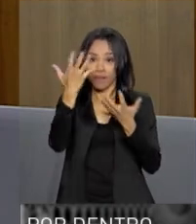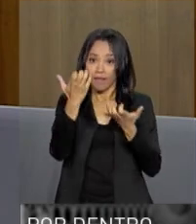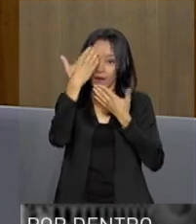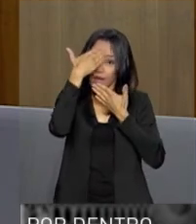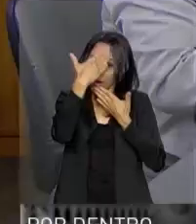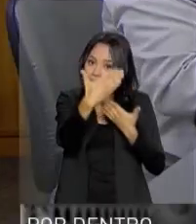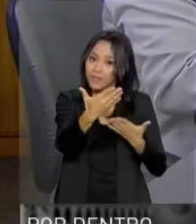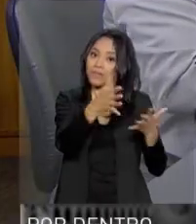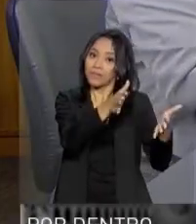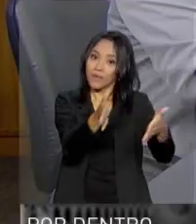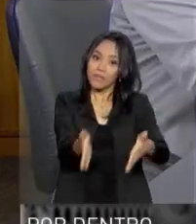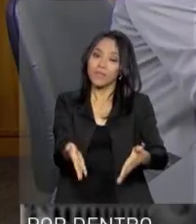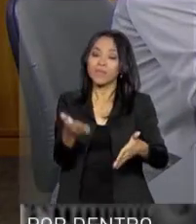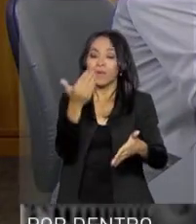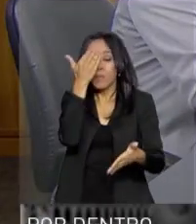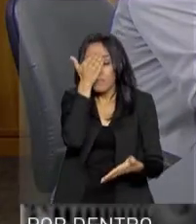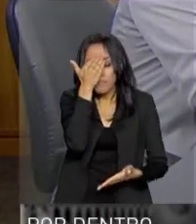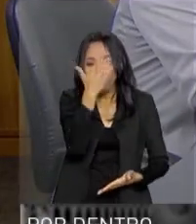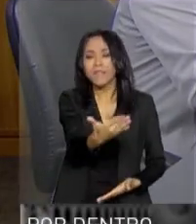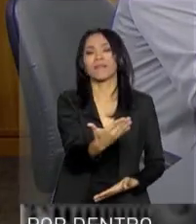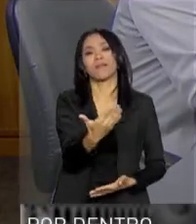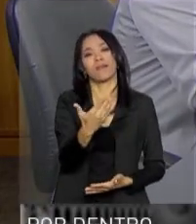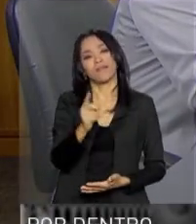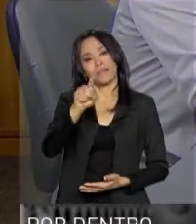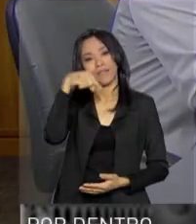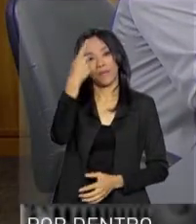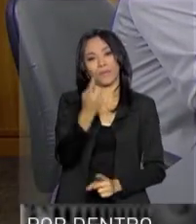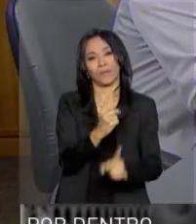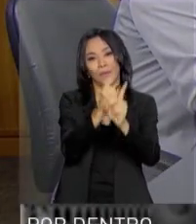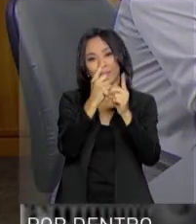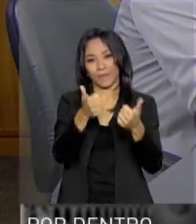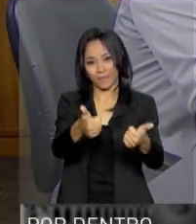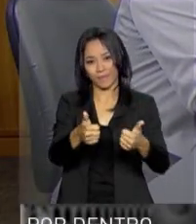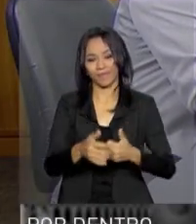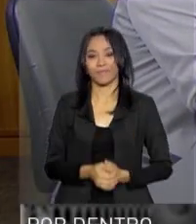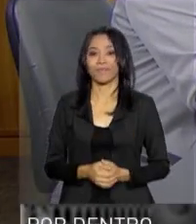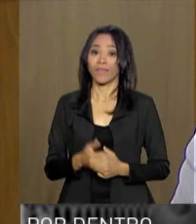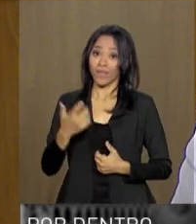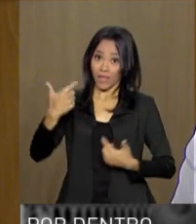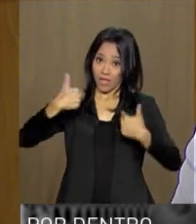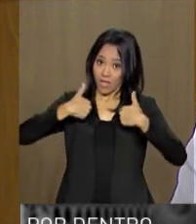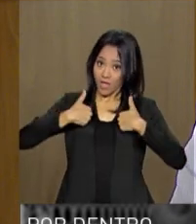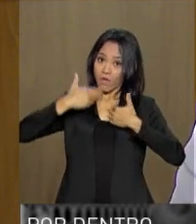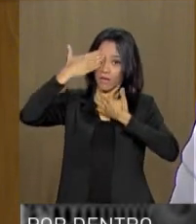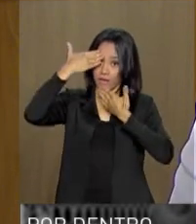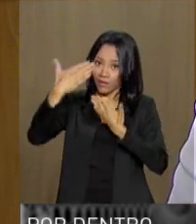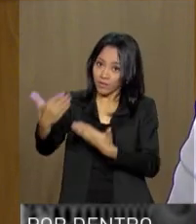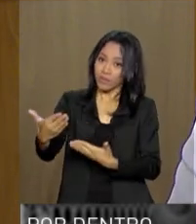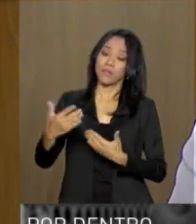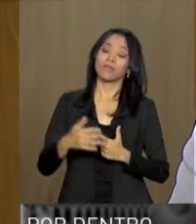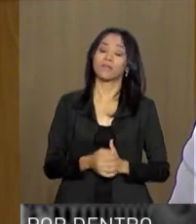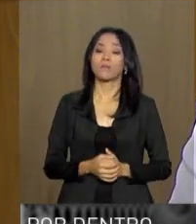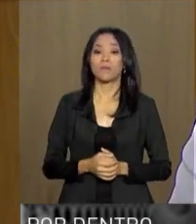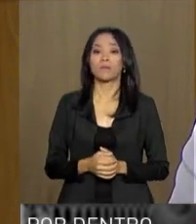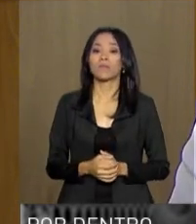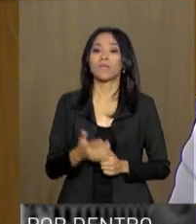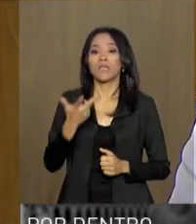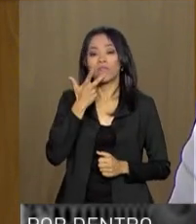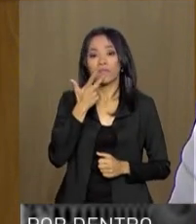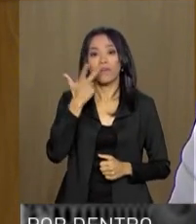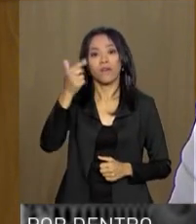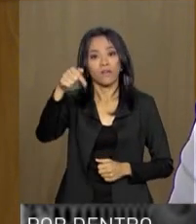participação secretário muito obrigada e até uma próxima oportunidade que ela eo que agradeço e reitero sakineh